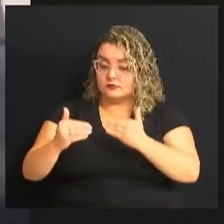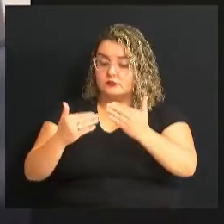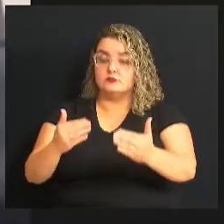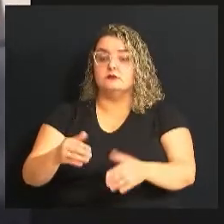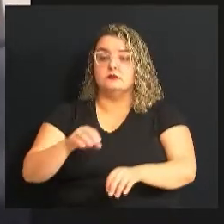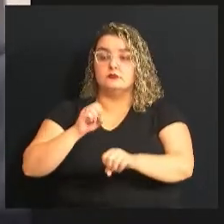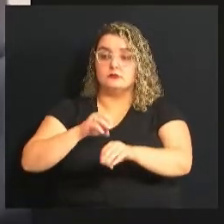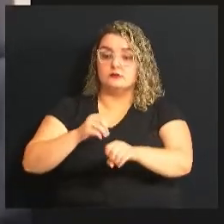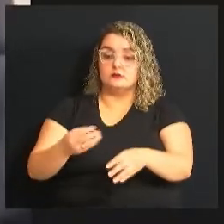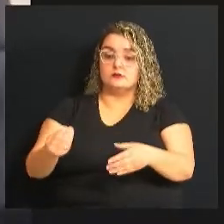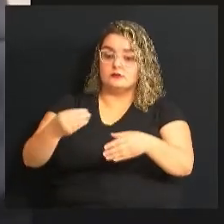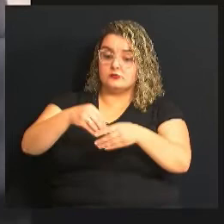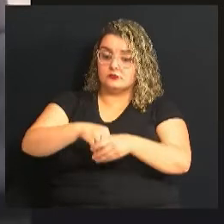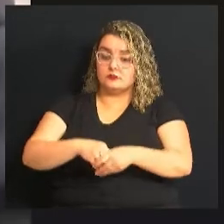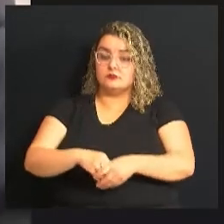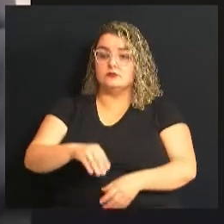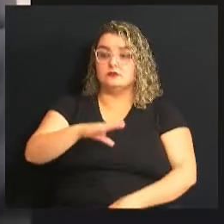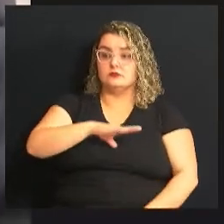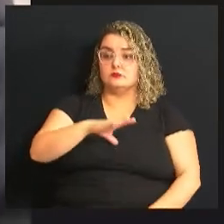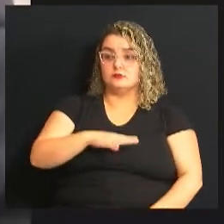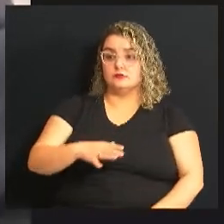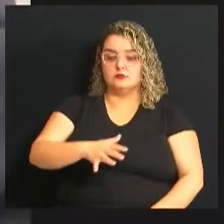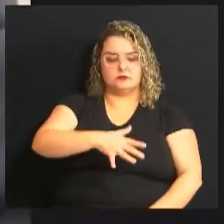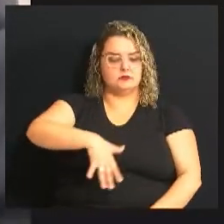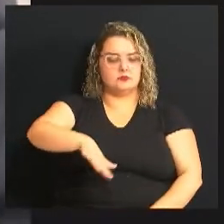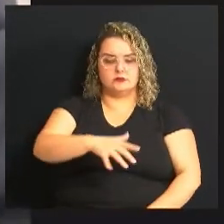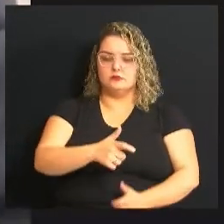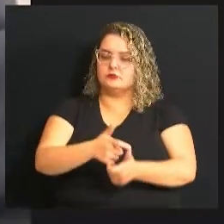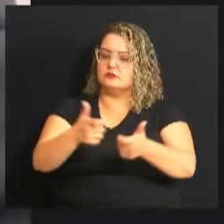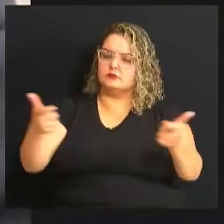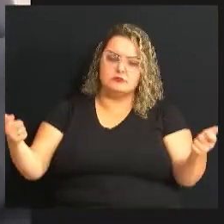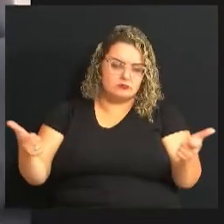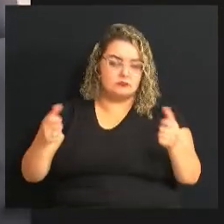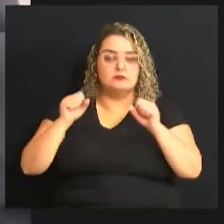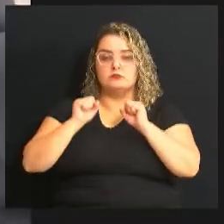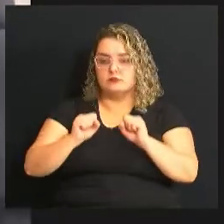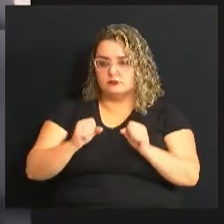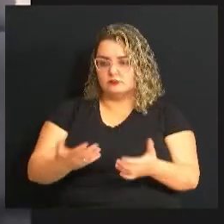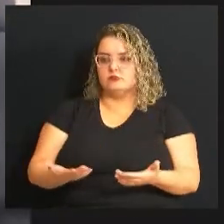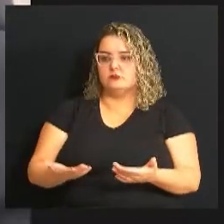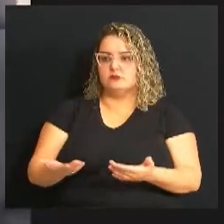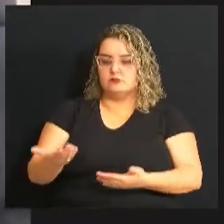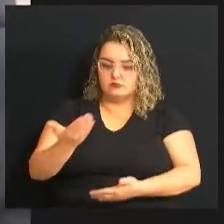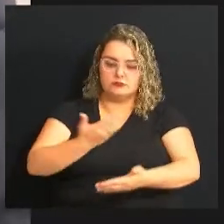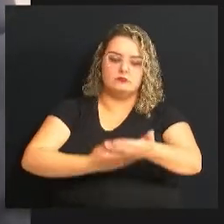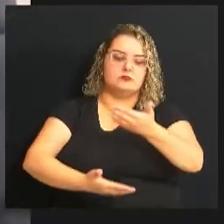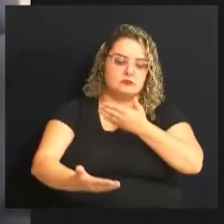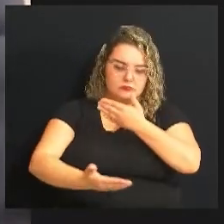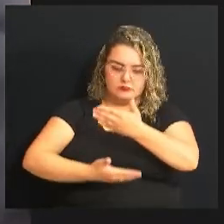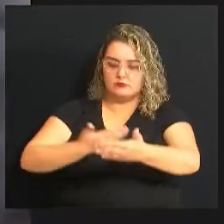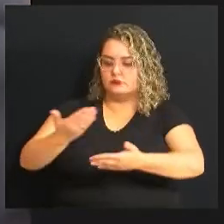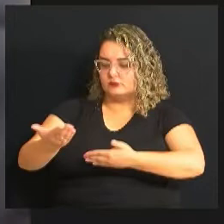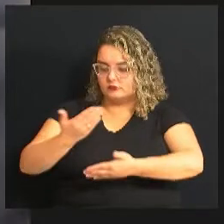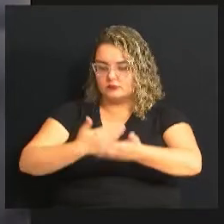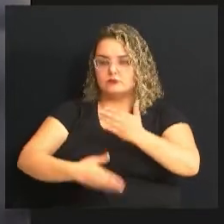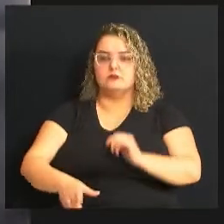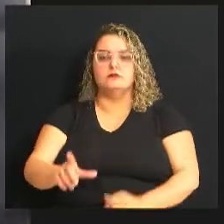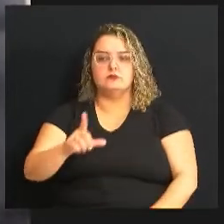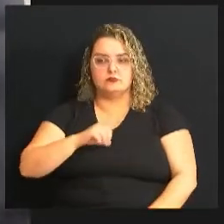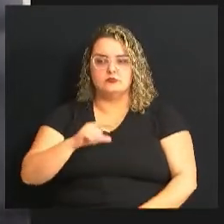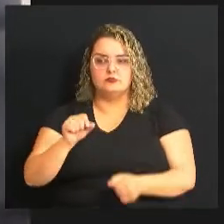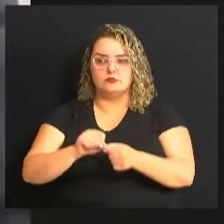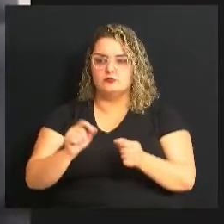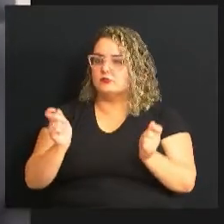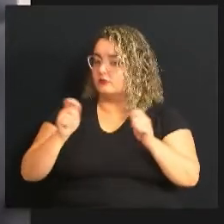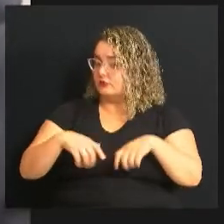seu município. Então tem aí um espaço imenso para que a gente possa dividir aquilo que a gente tem feito de melhor. Isso é um